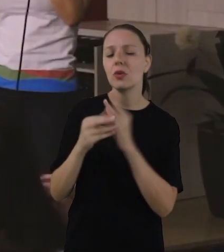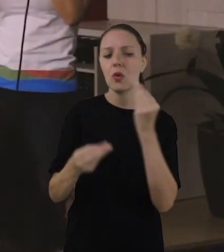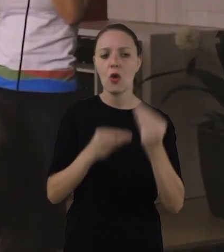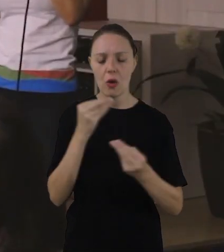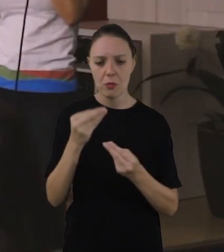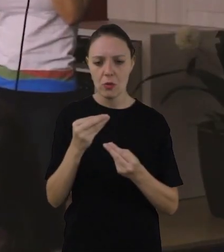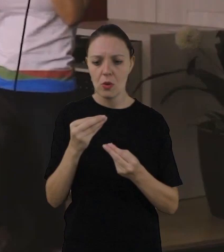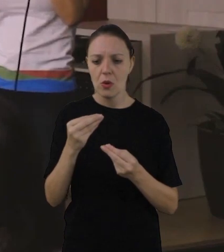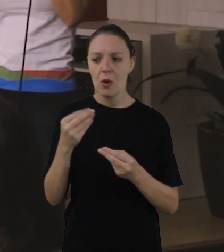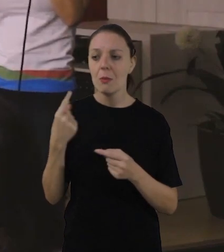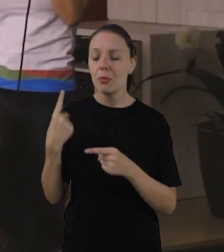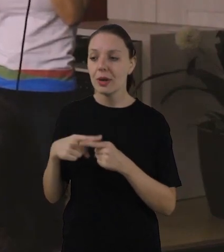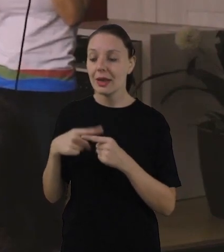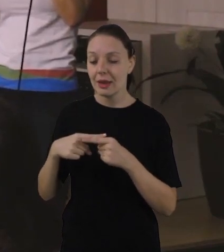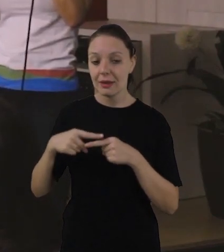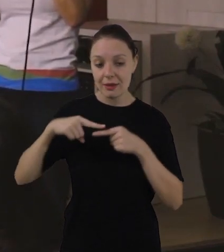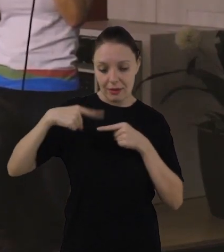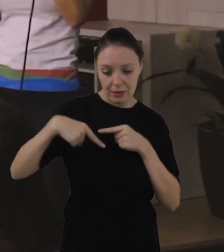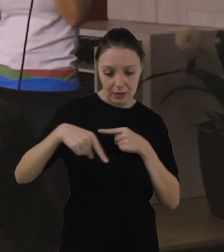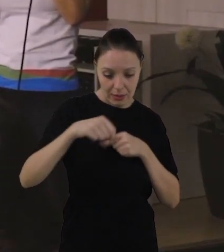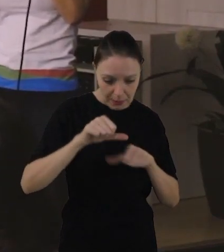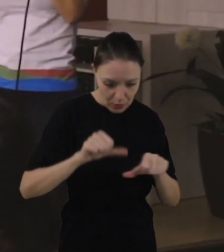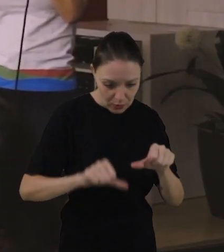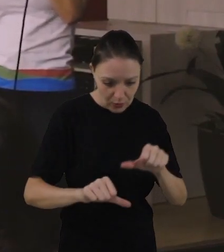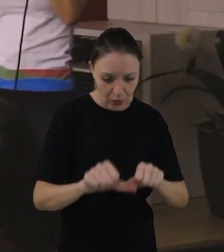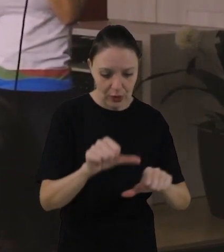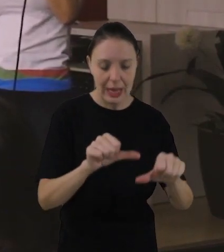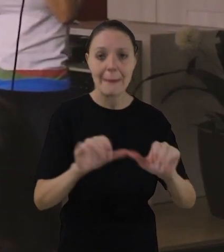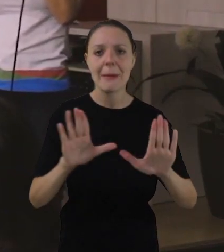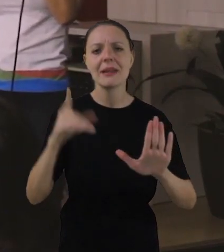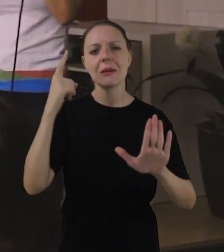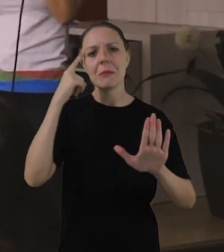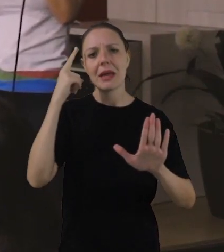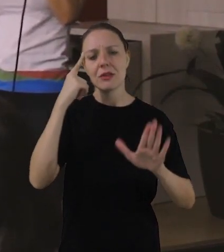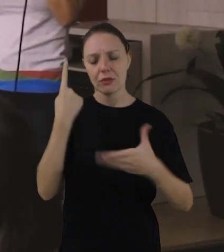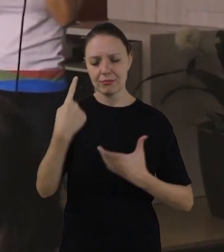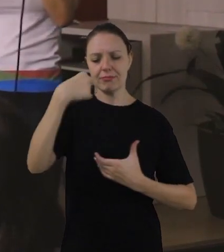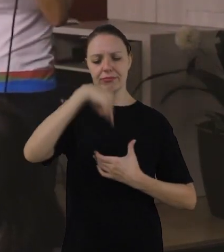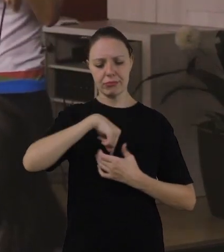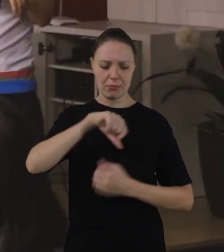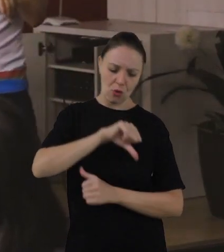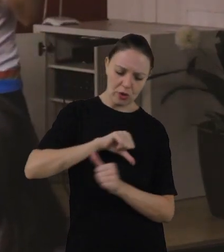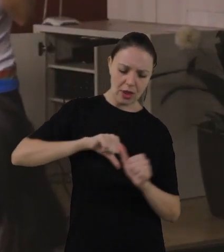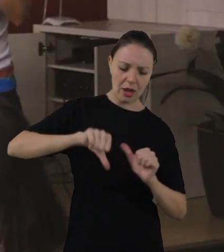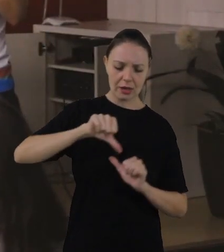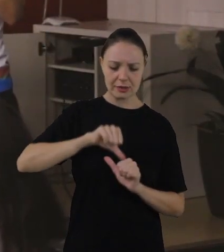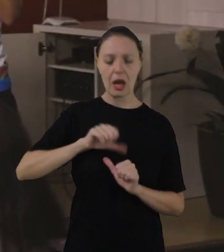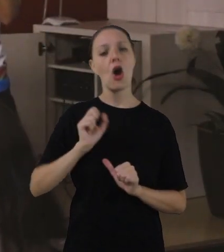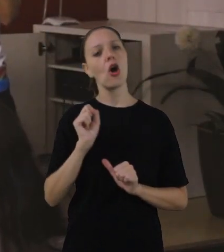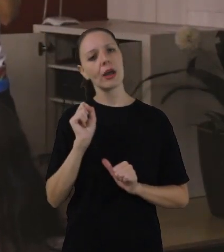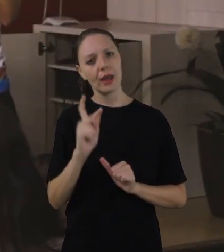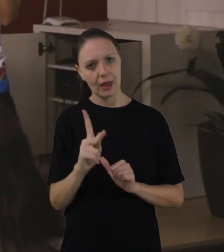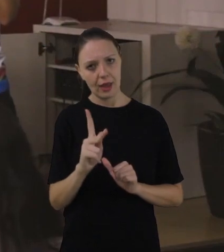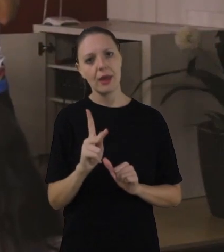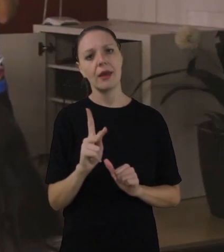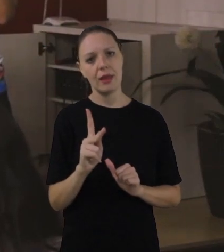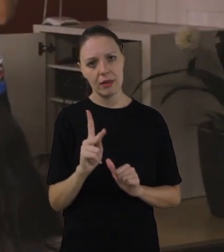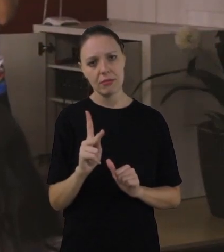mudar? Porque a mudança, eu sempre acho que a mudança, ela é interior. E ela é assim, ó,